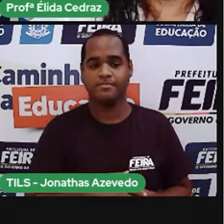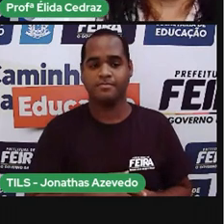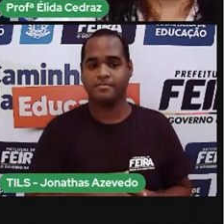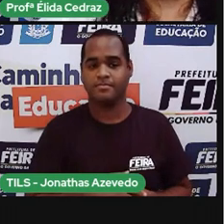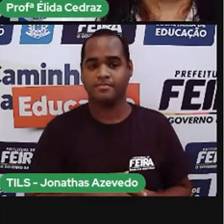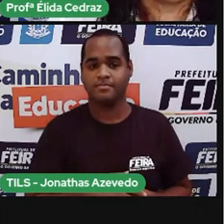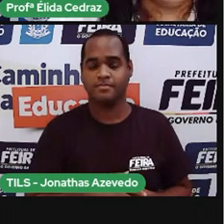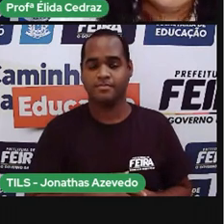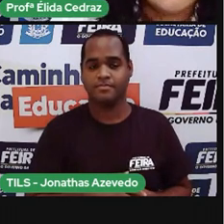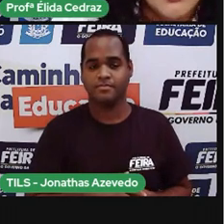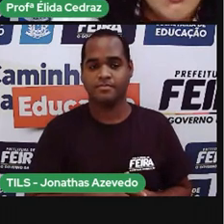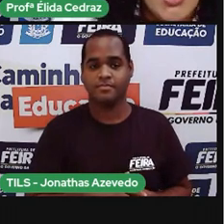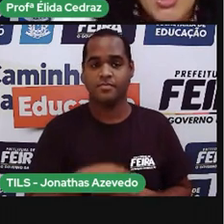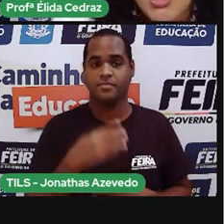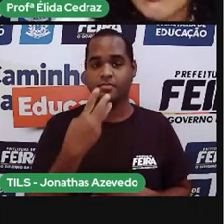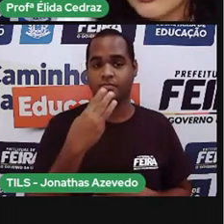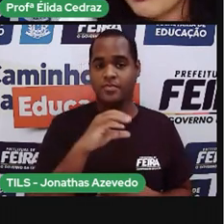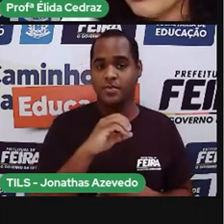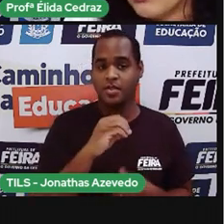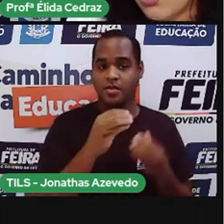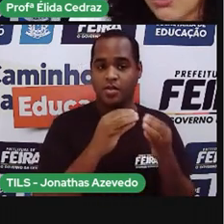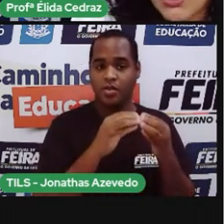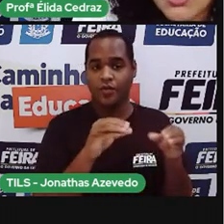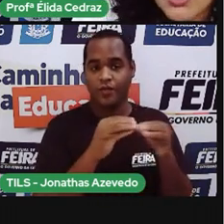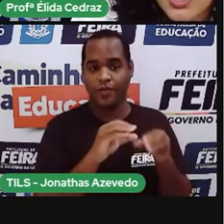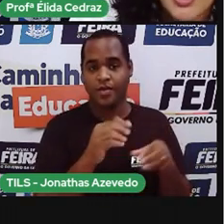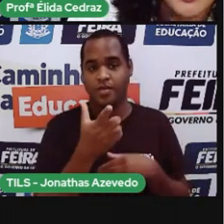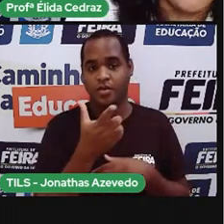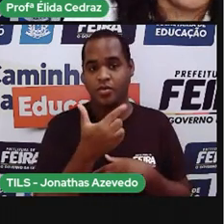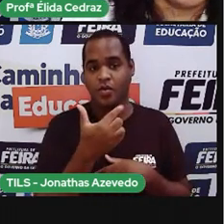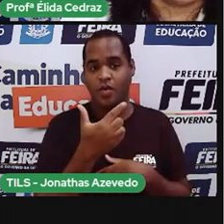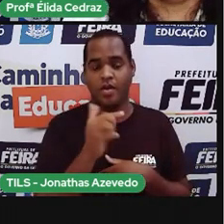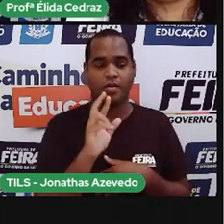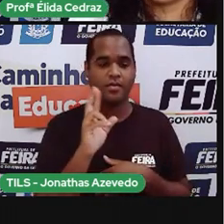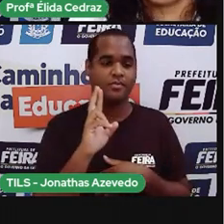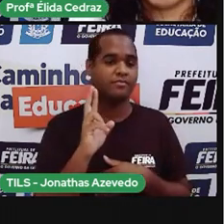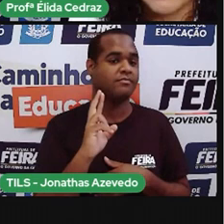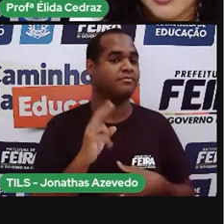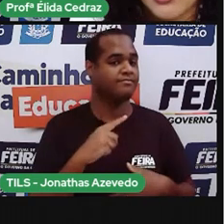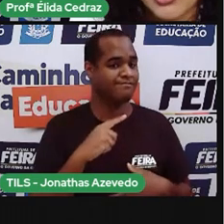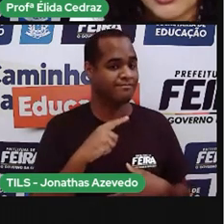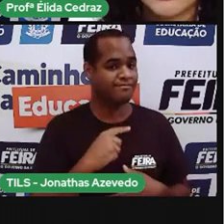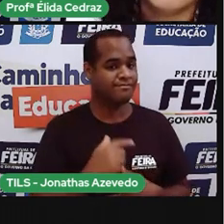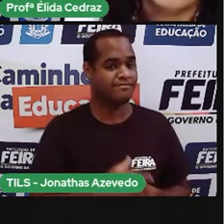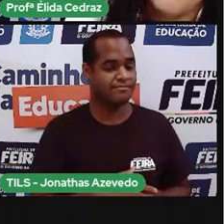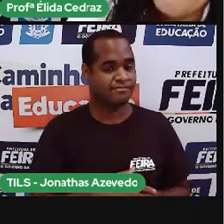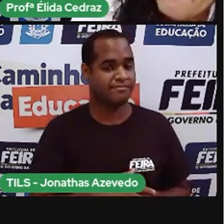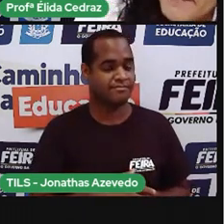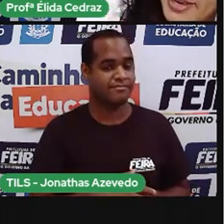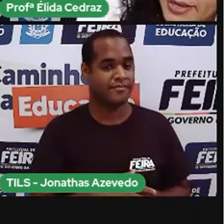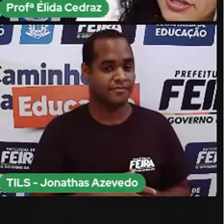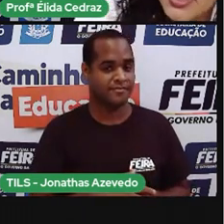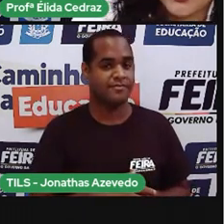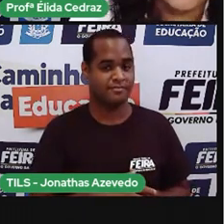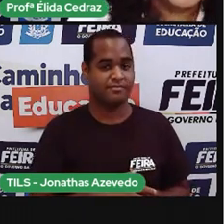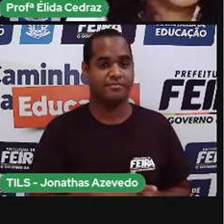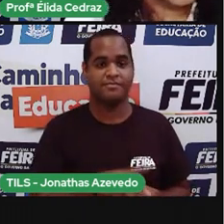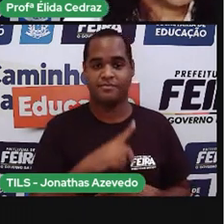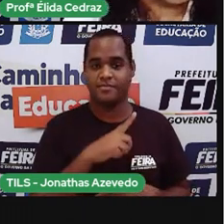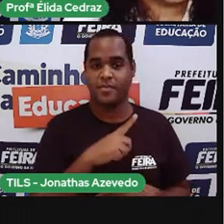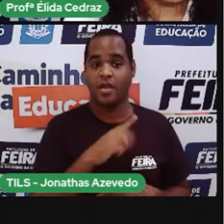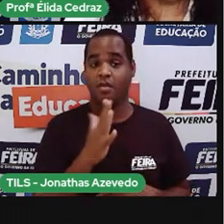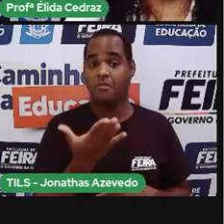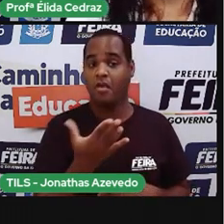compra 30 ovos por 12 reais, não é verdade? Mas